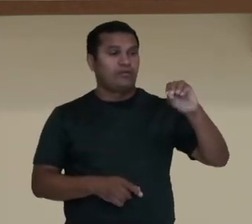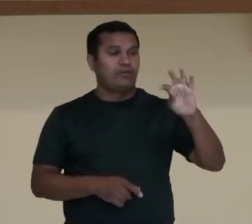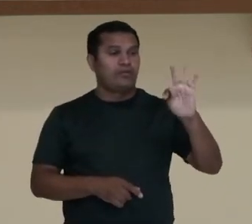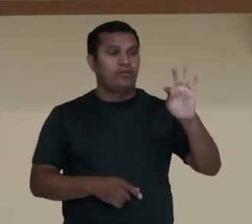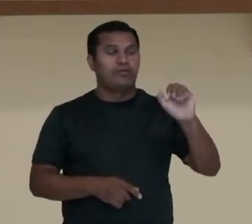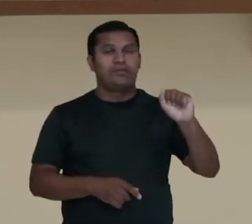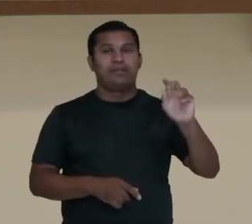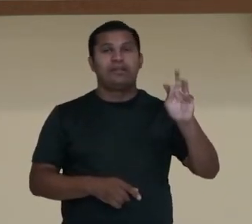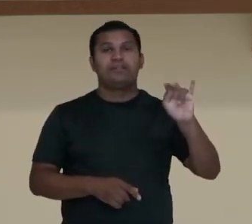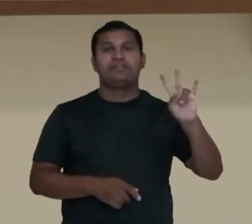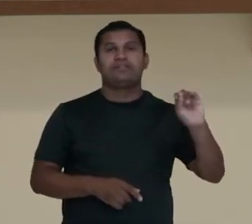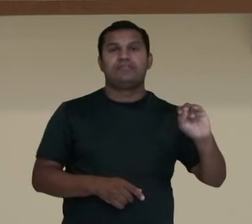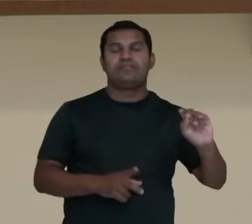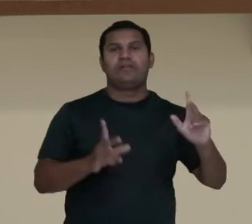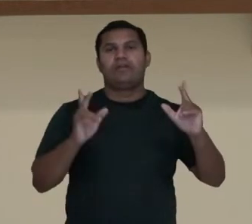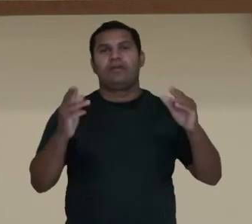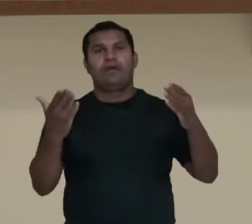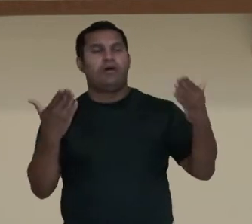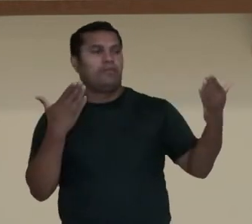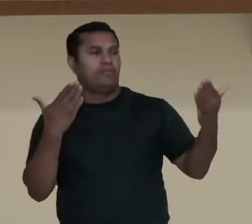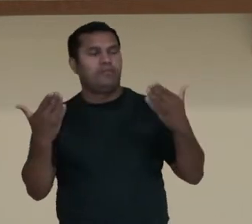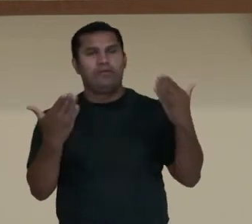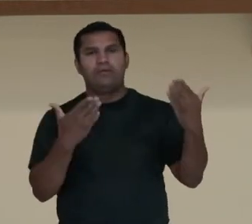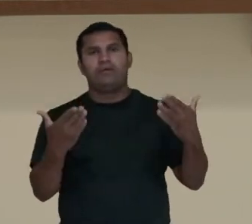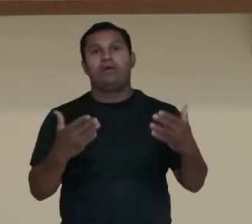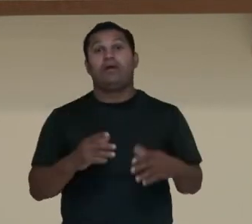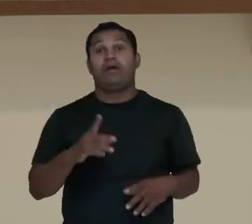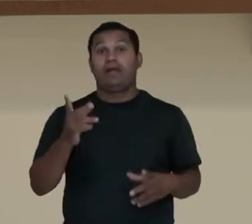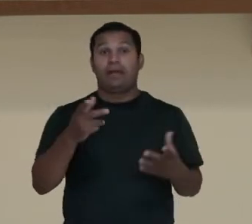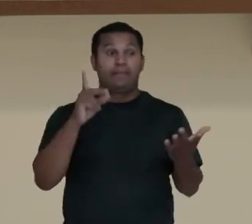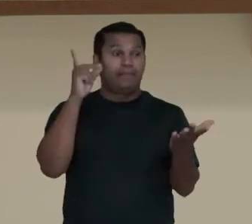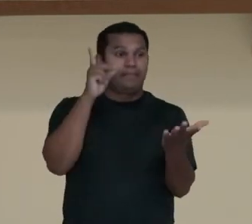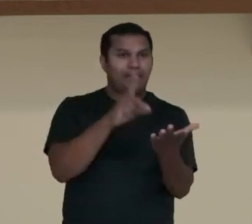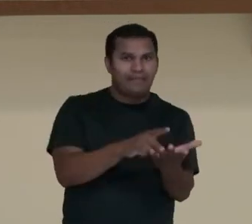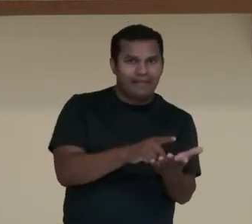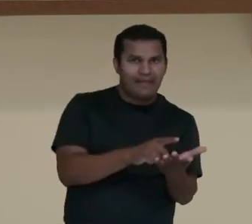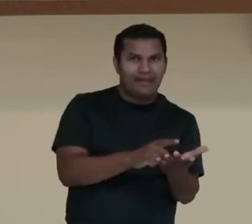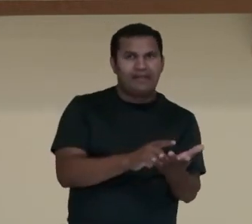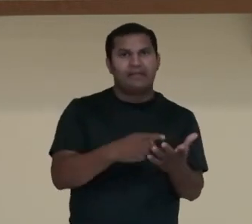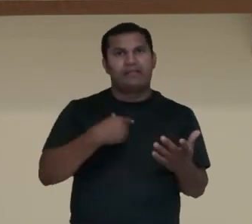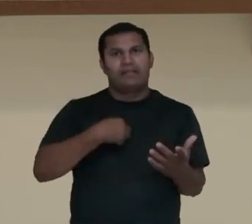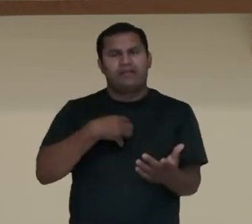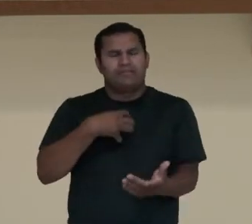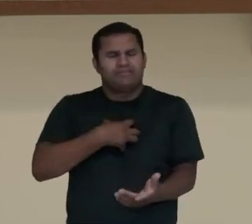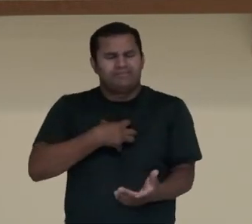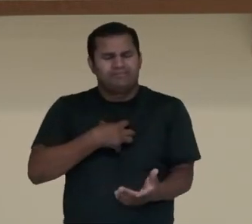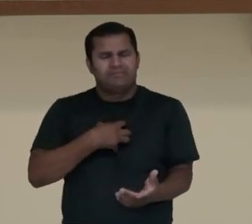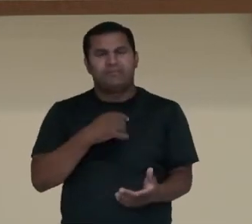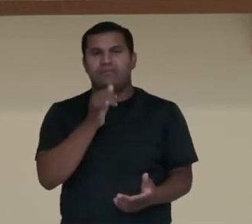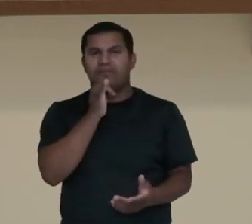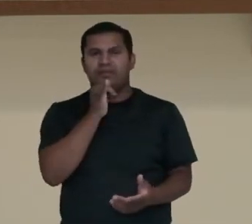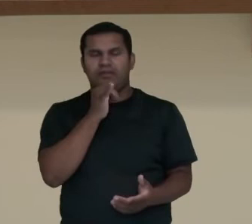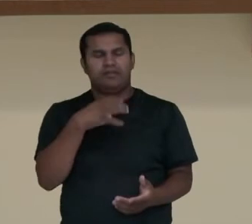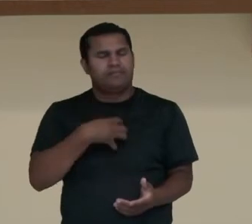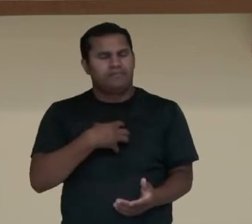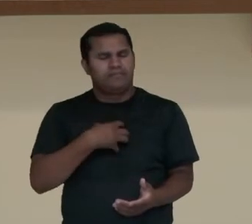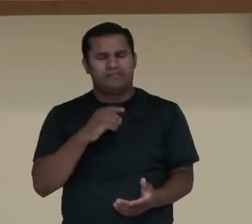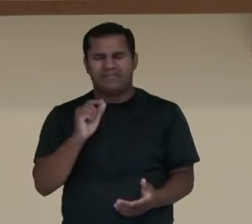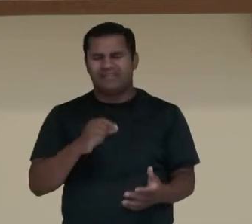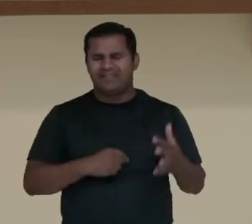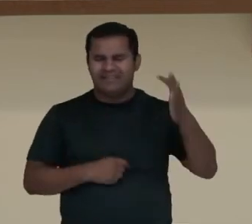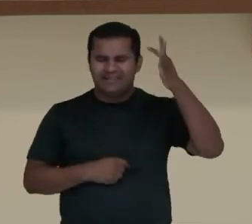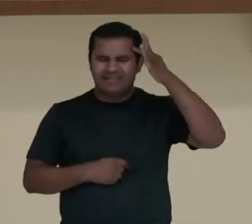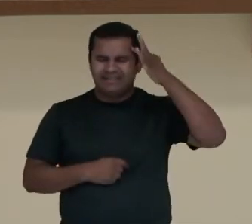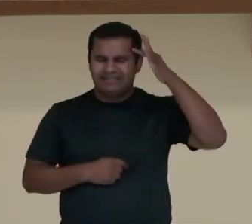nasceu, é aquele que é o significado real da palavra, como, por exemplo, estou com dor de cabeça. Se eu disser isso,